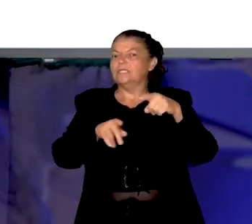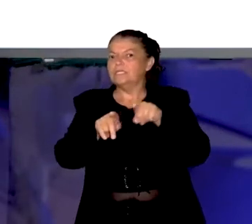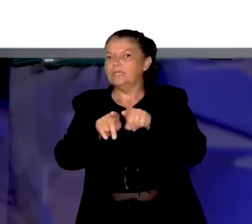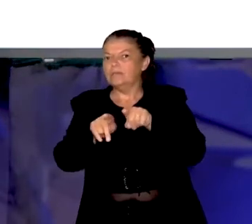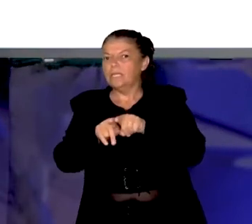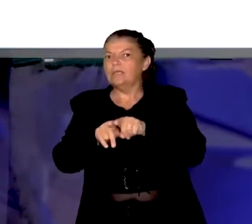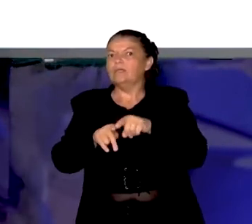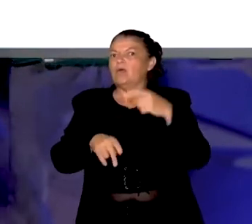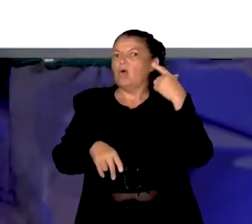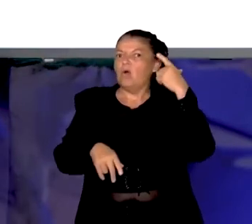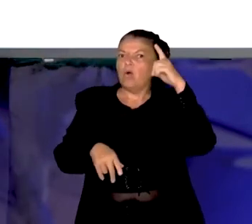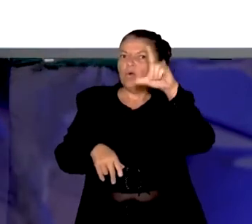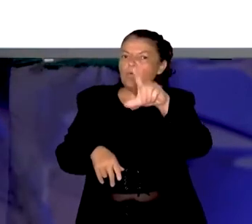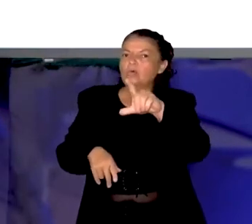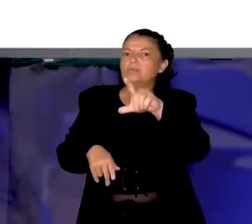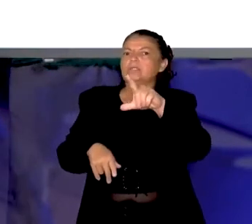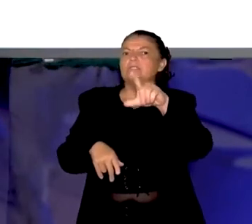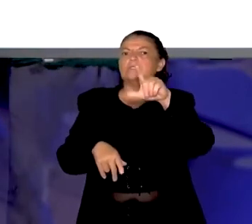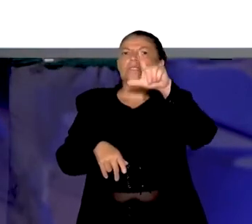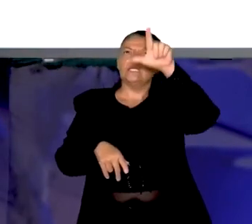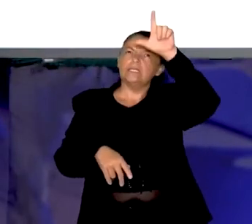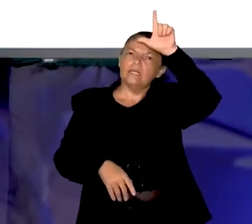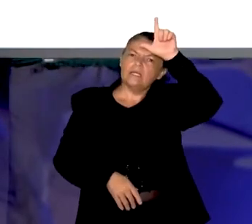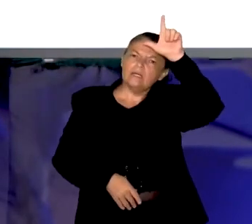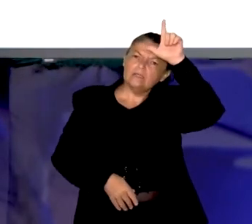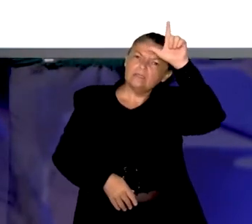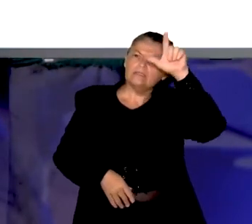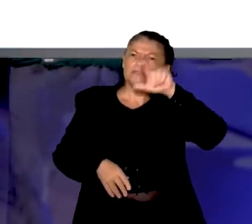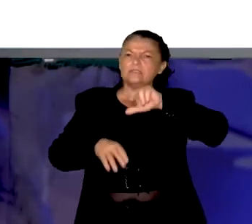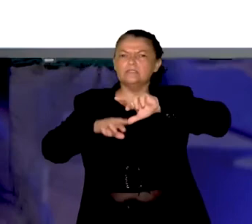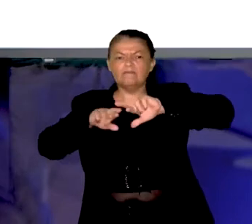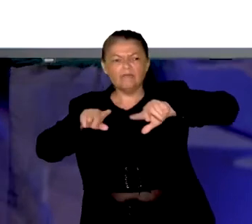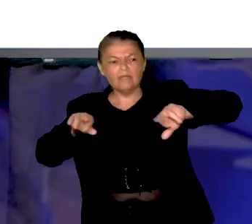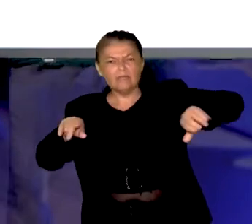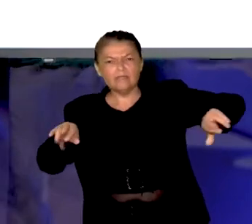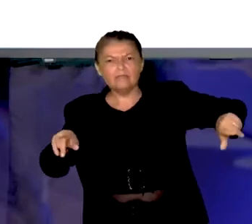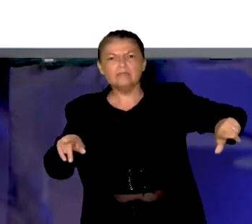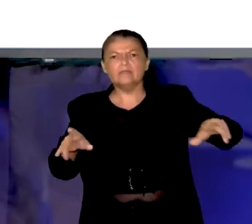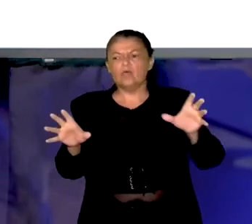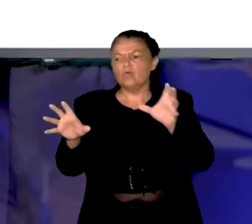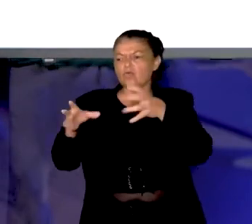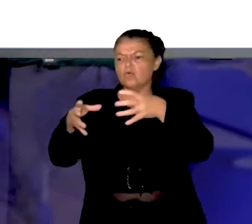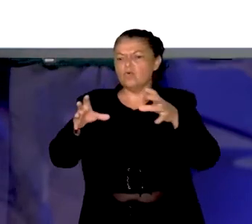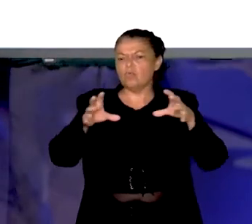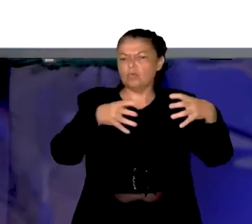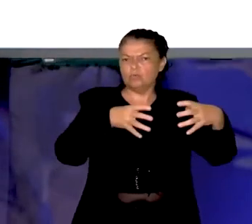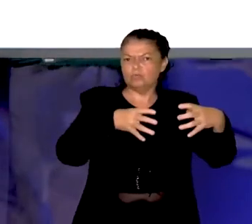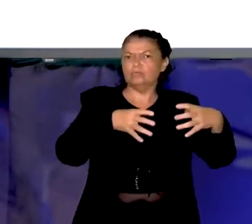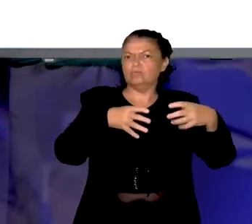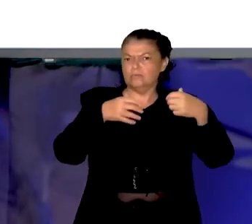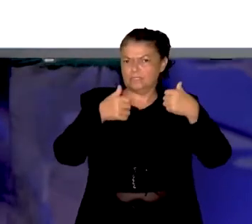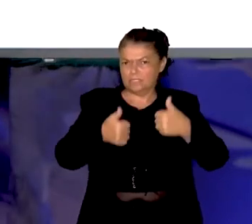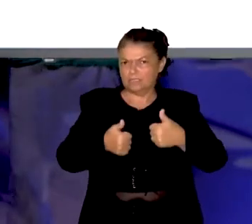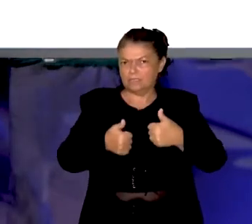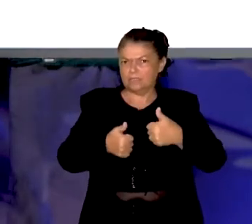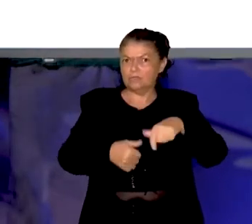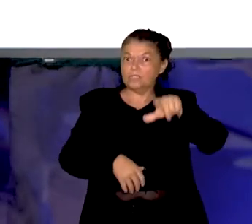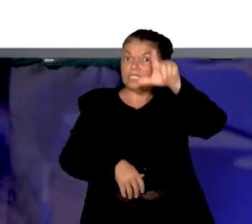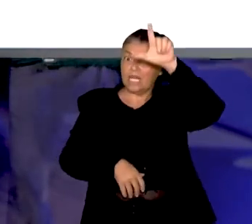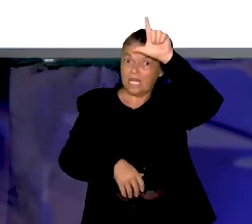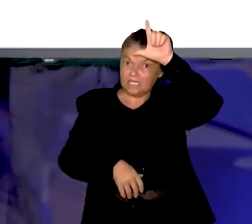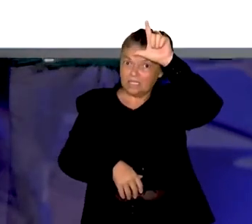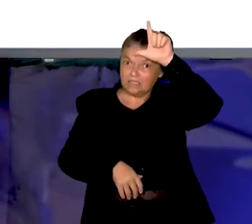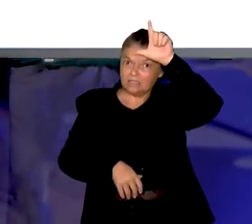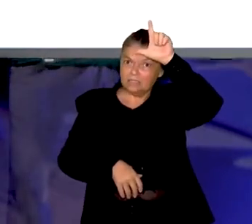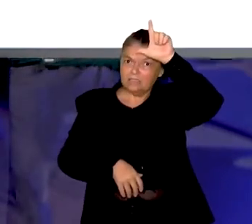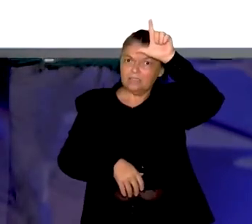de lideranças e quais são as lideranças religiosas e como elas interferem em nossa vida, porque interfere sim. Os líderes, quando